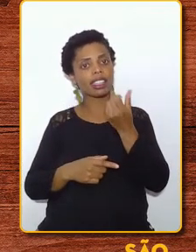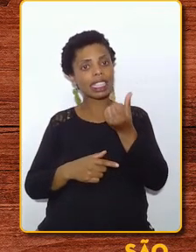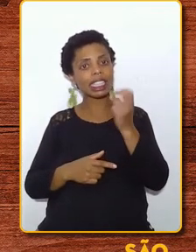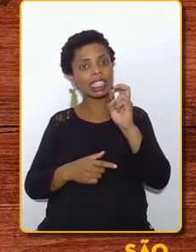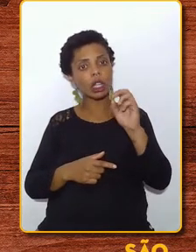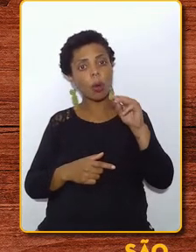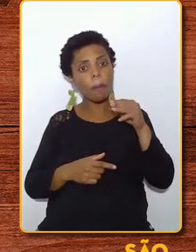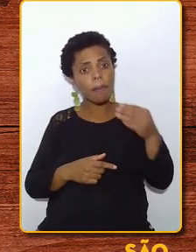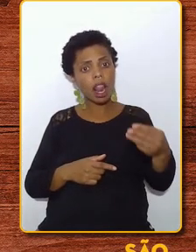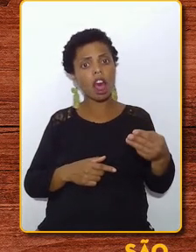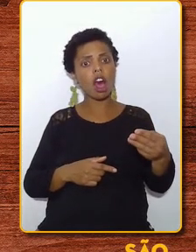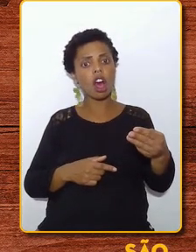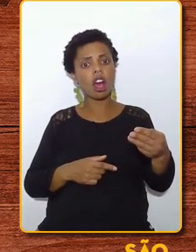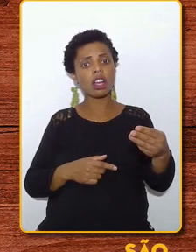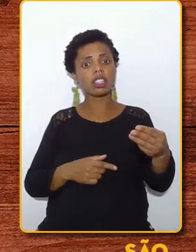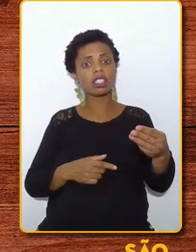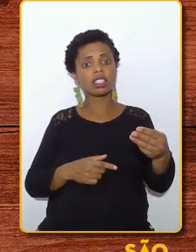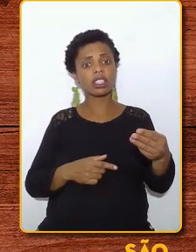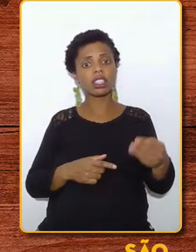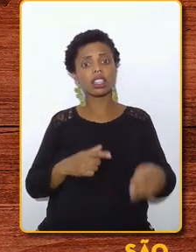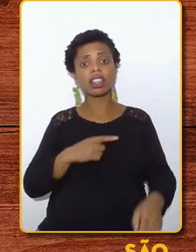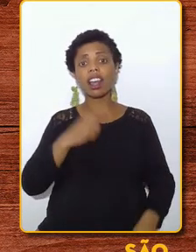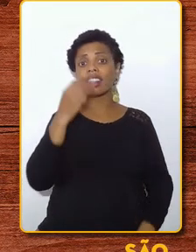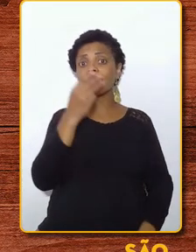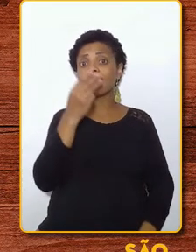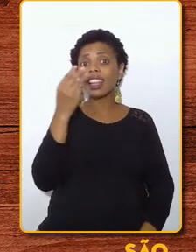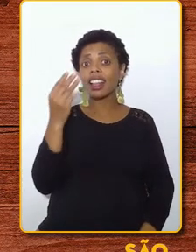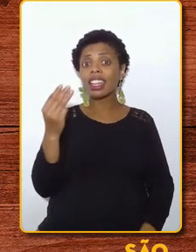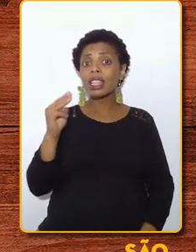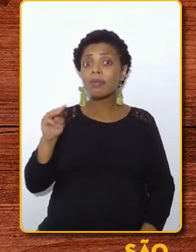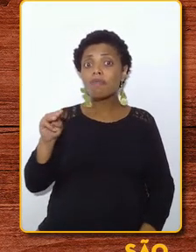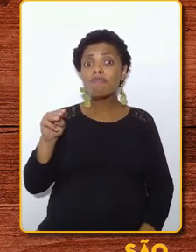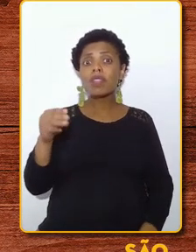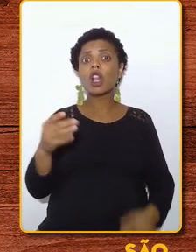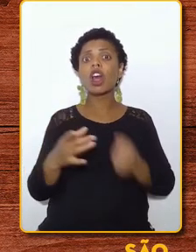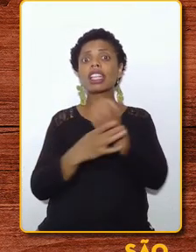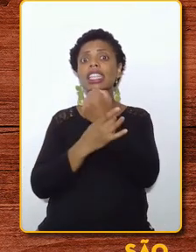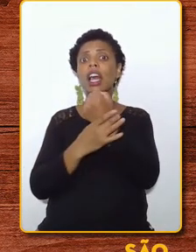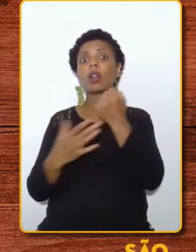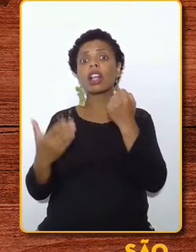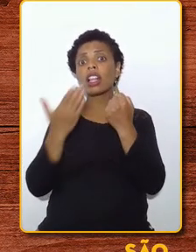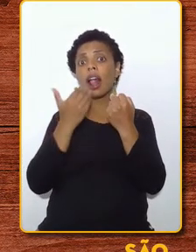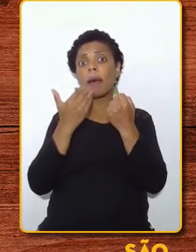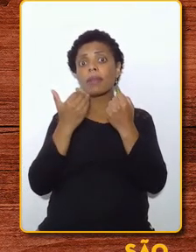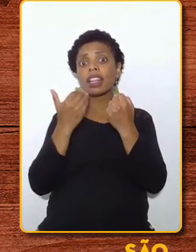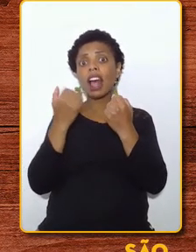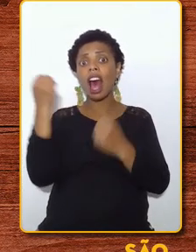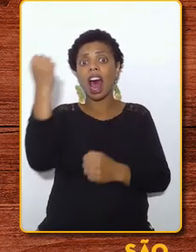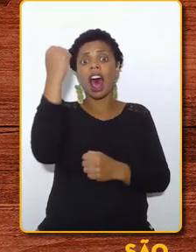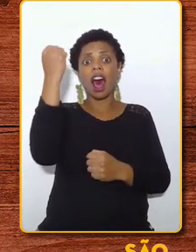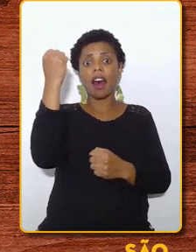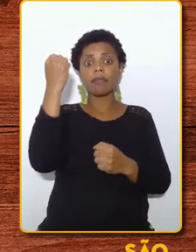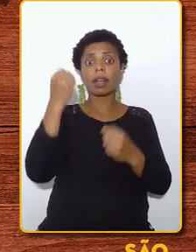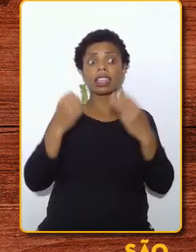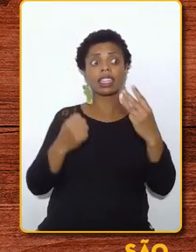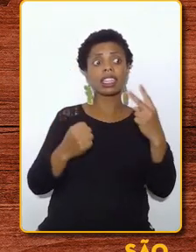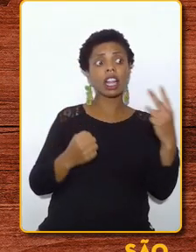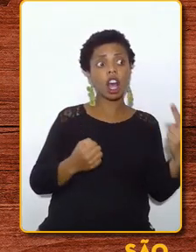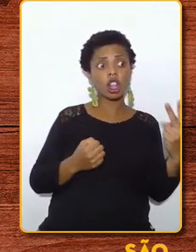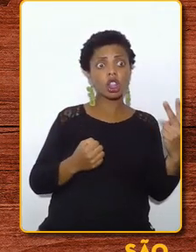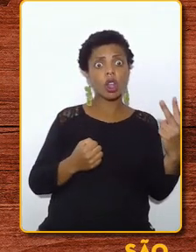33 com insegurança alimentar grave, mas 32 com moderada, que significa que não come o suficiente no